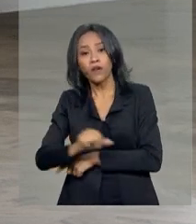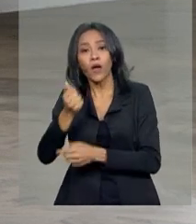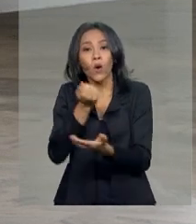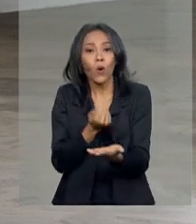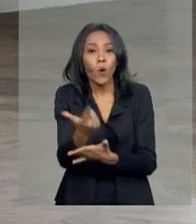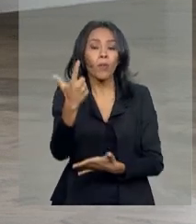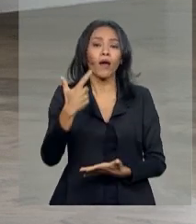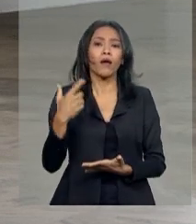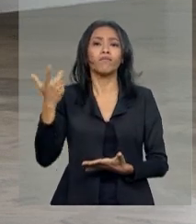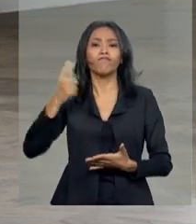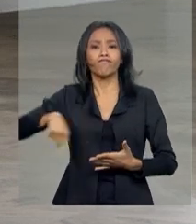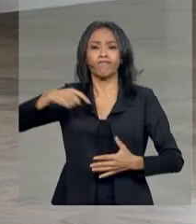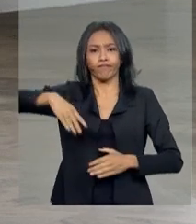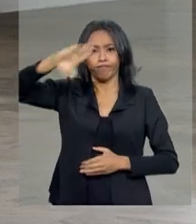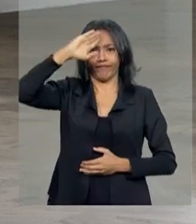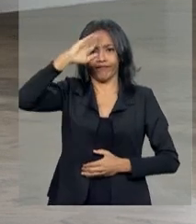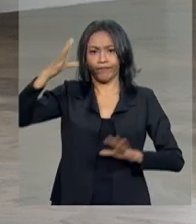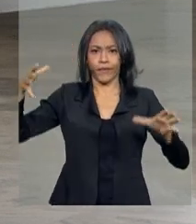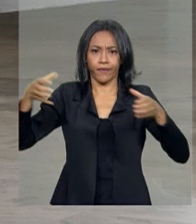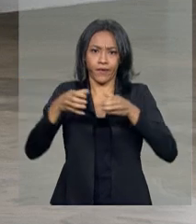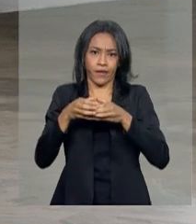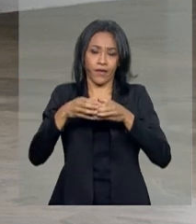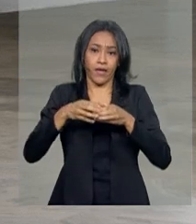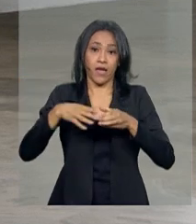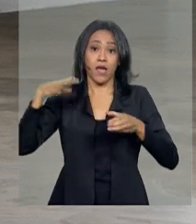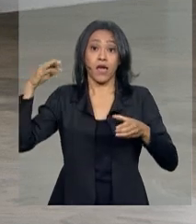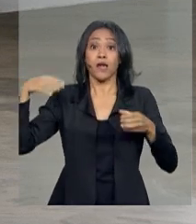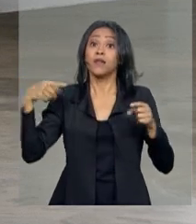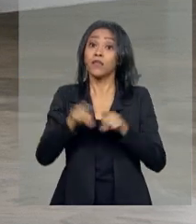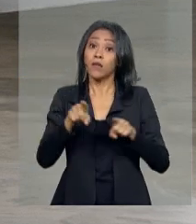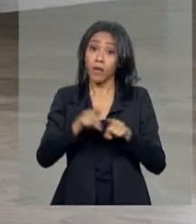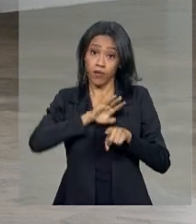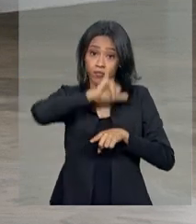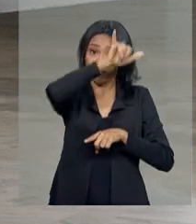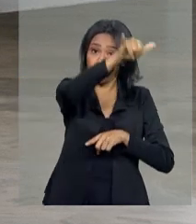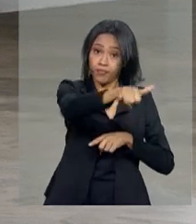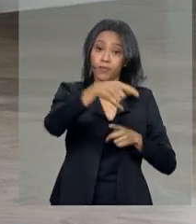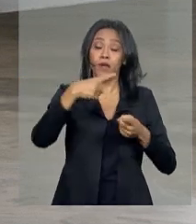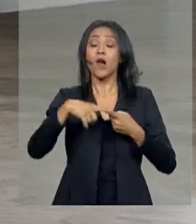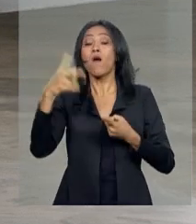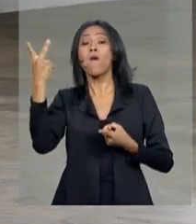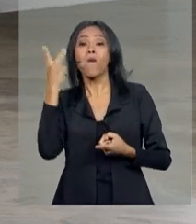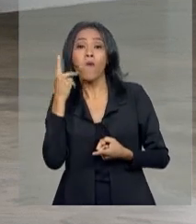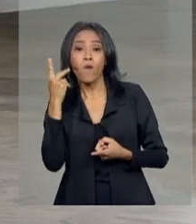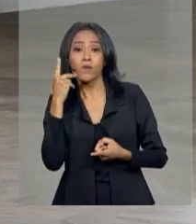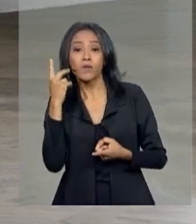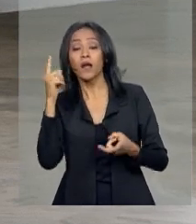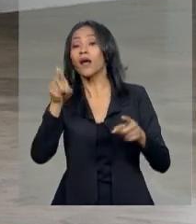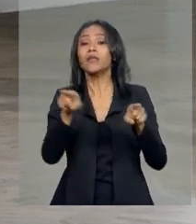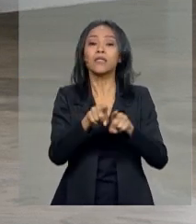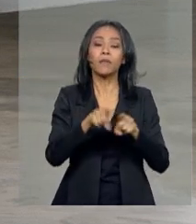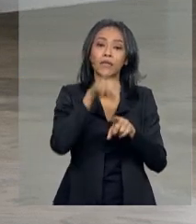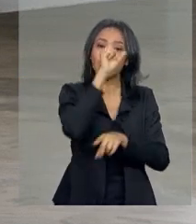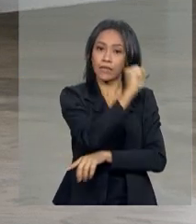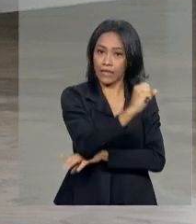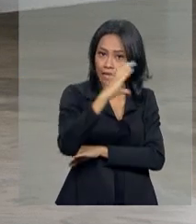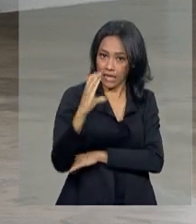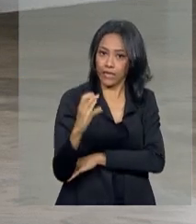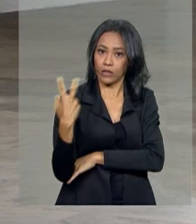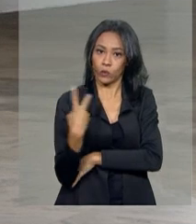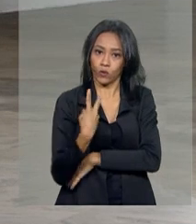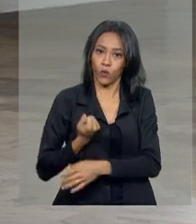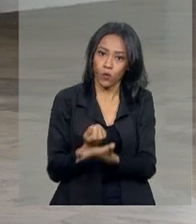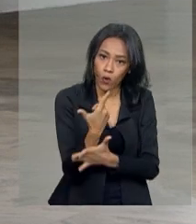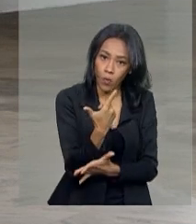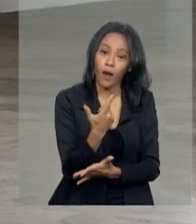do Exército e da Aeronáutica no Ceará e em Santa Catarina. Os processos de compra fazem parte do